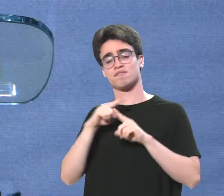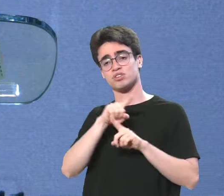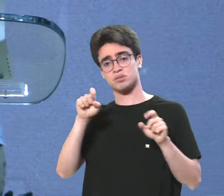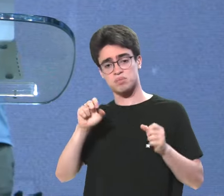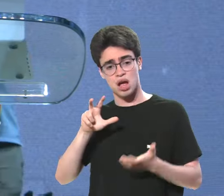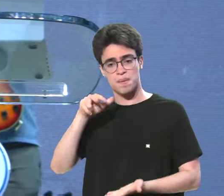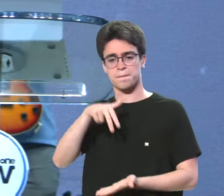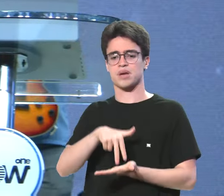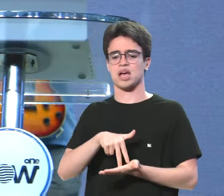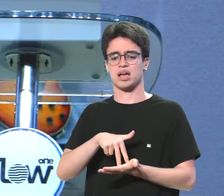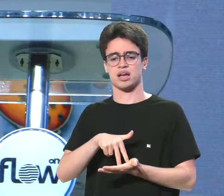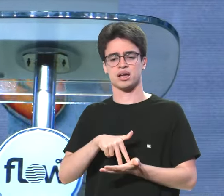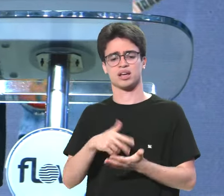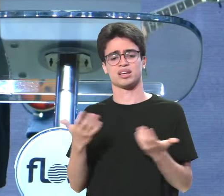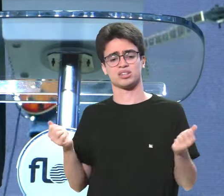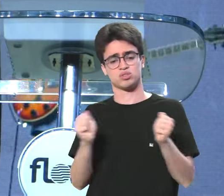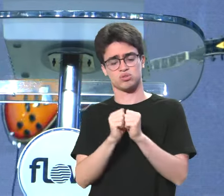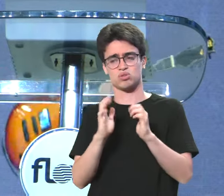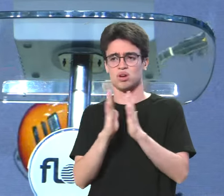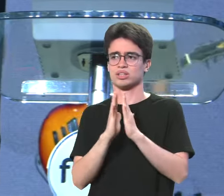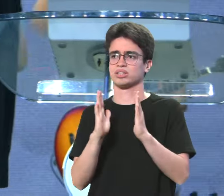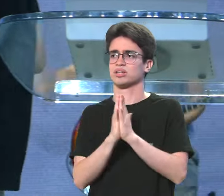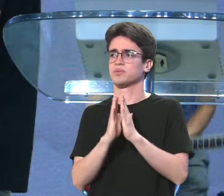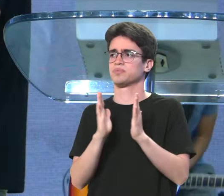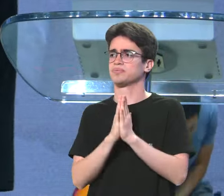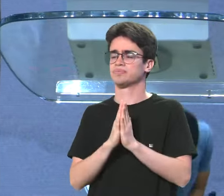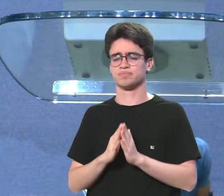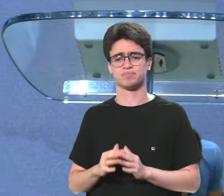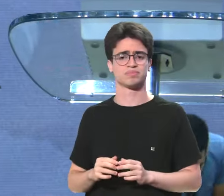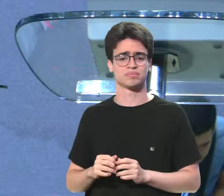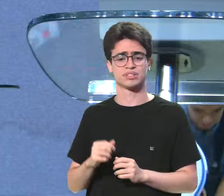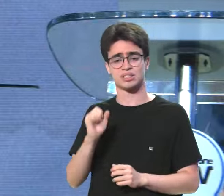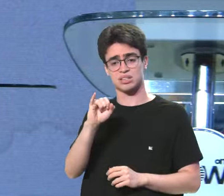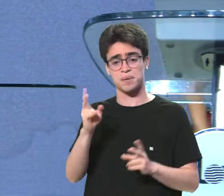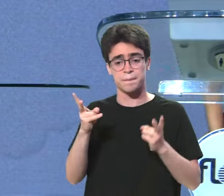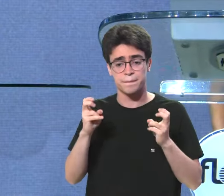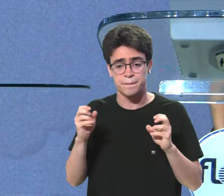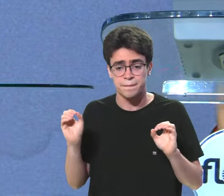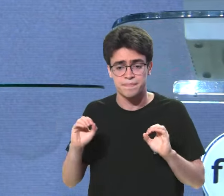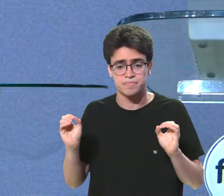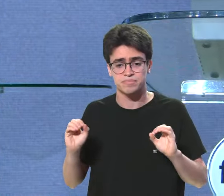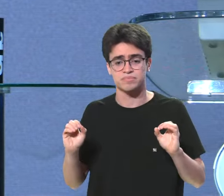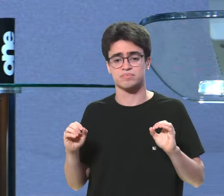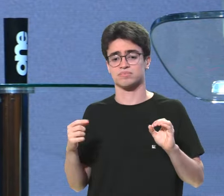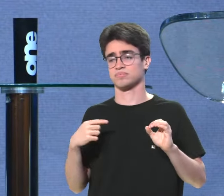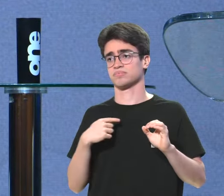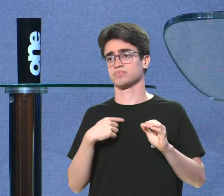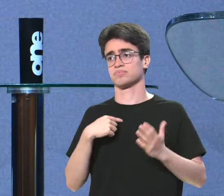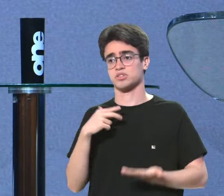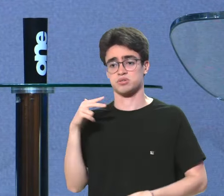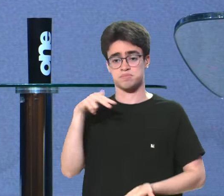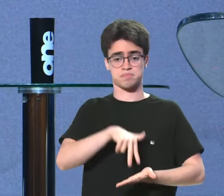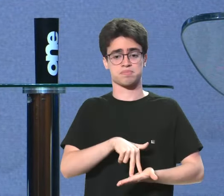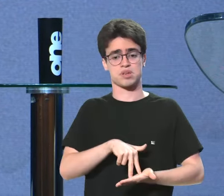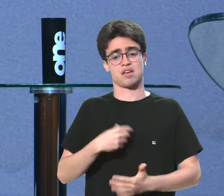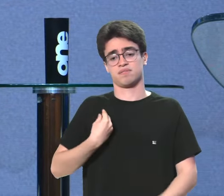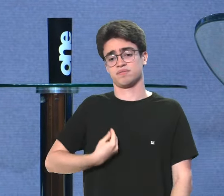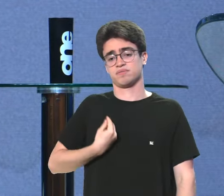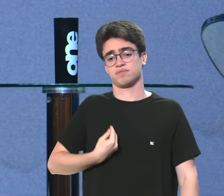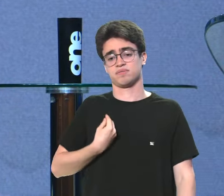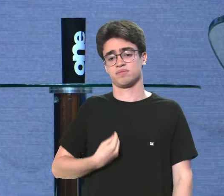pé pra gente orar junto caso você não tenha percebido desde o início eu estou em pé aqui porque